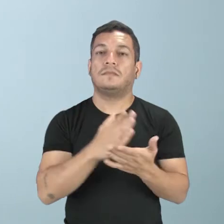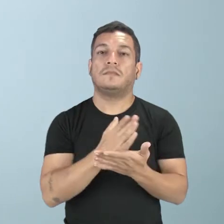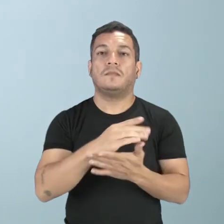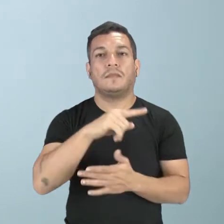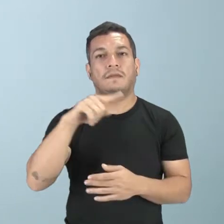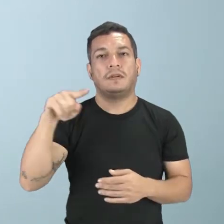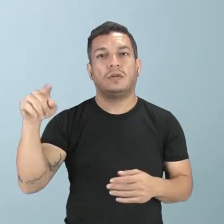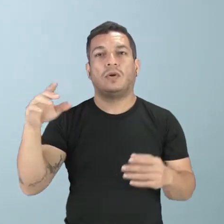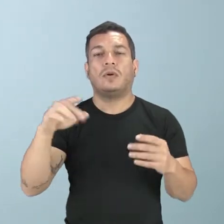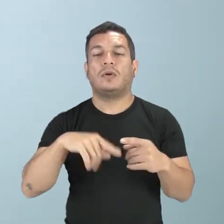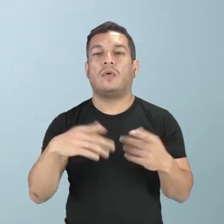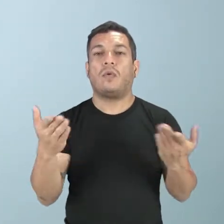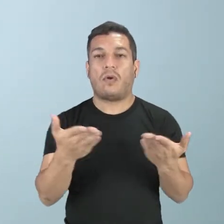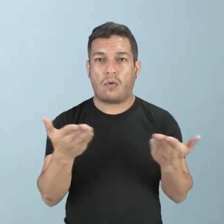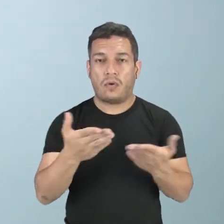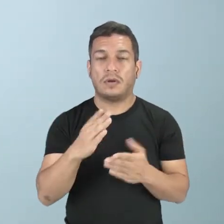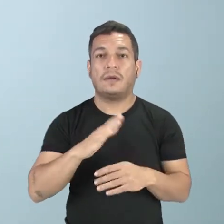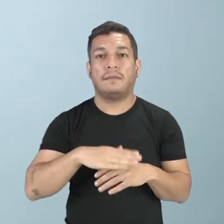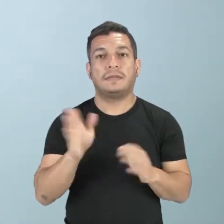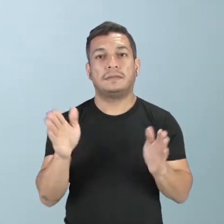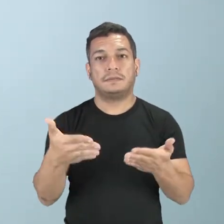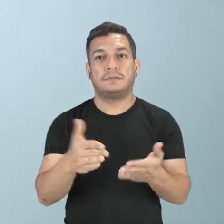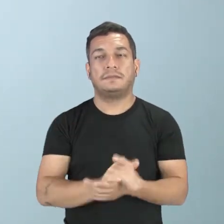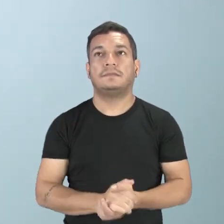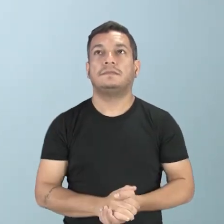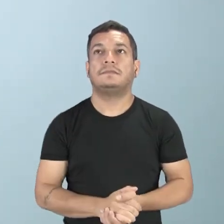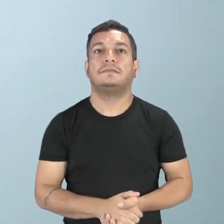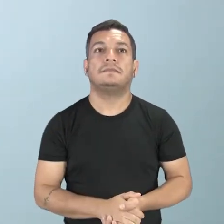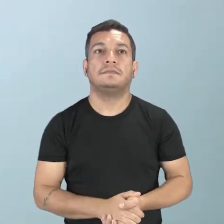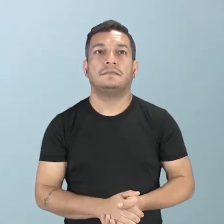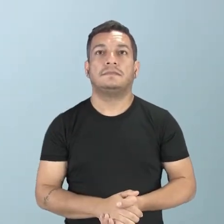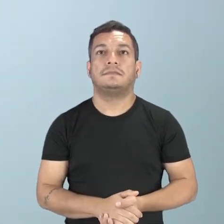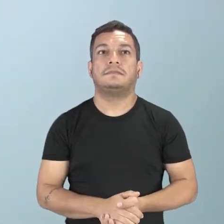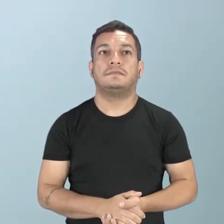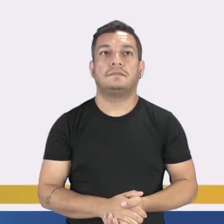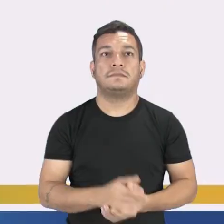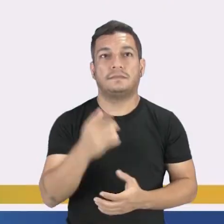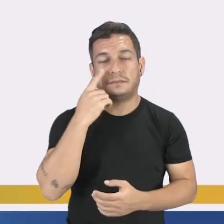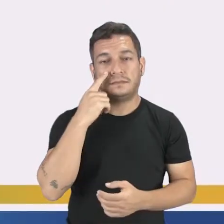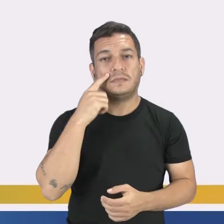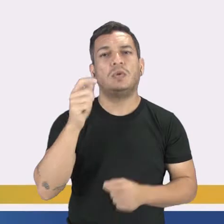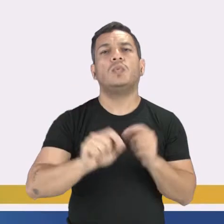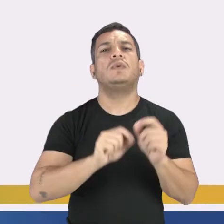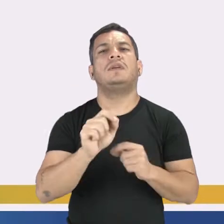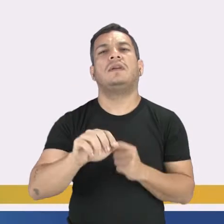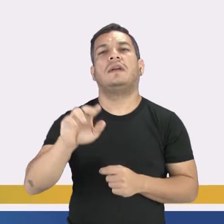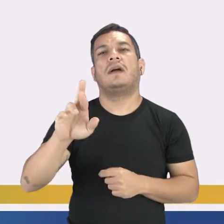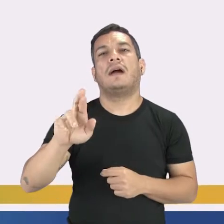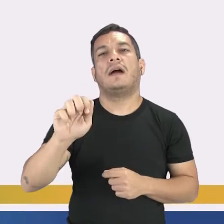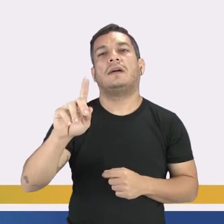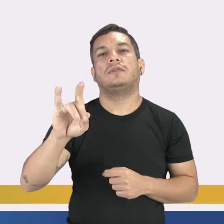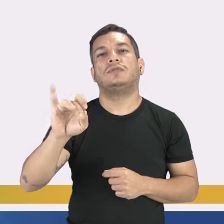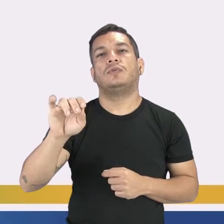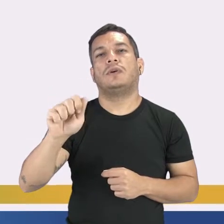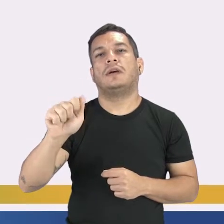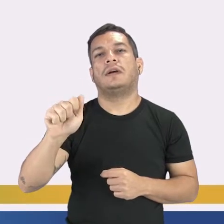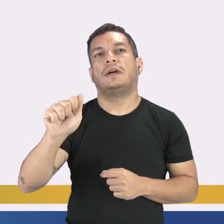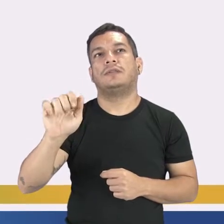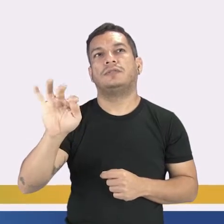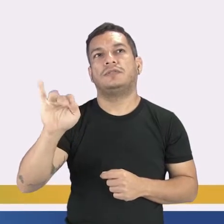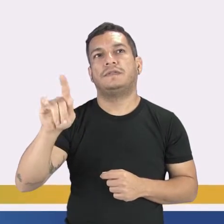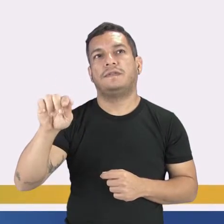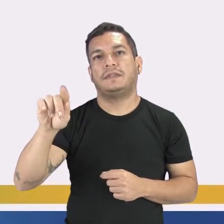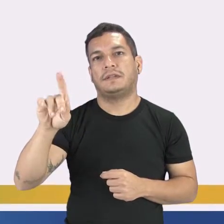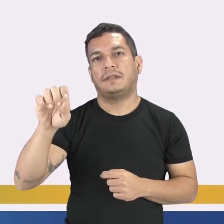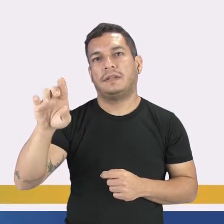frequências de ondas agora mais específicas. Então vamos lá. Primeiro, o que é radioatividade? Se você analisar